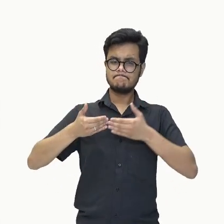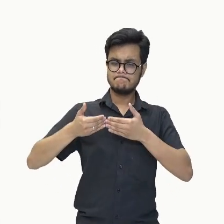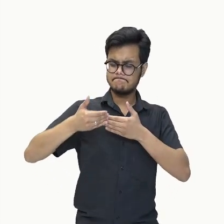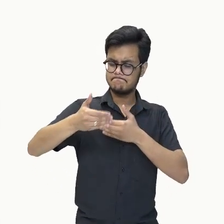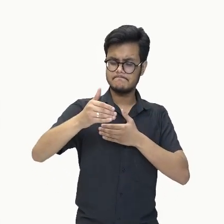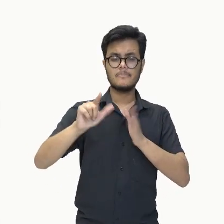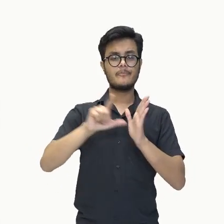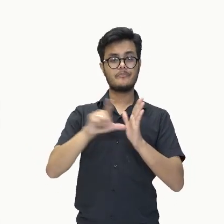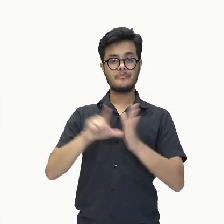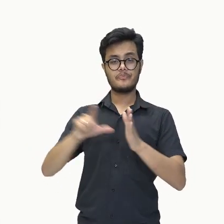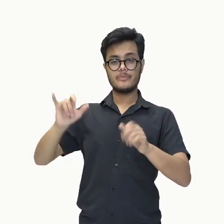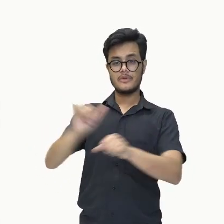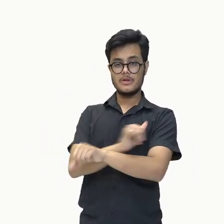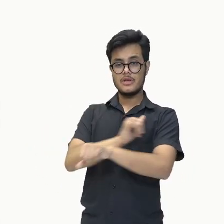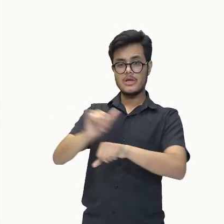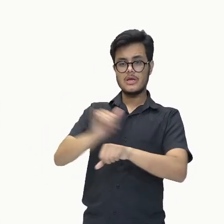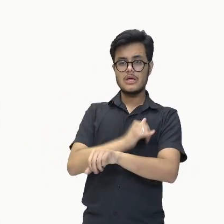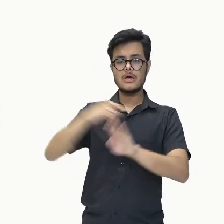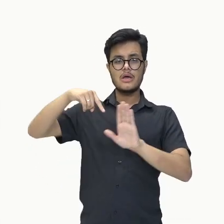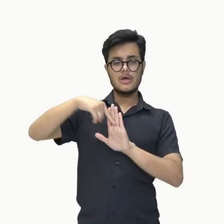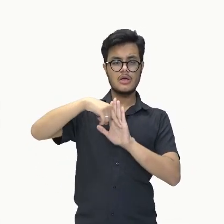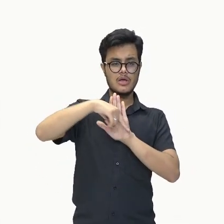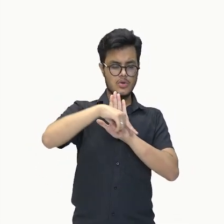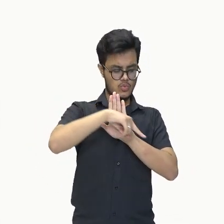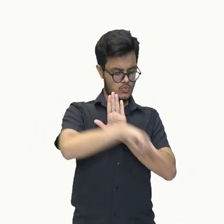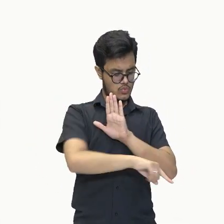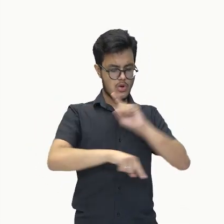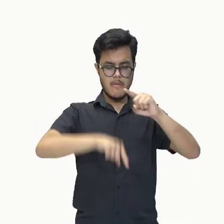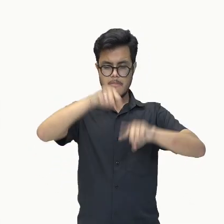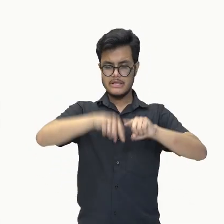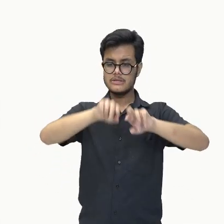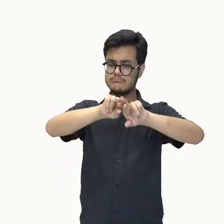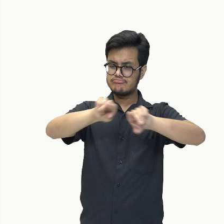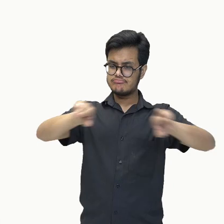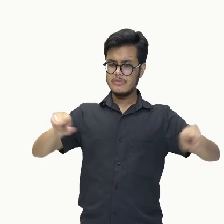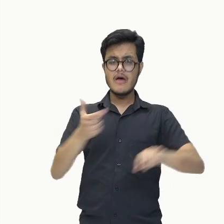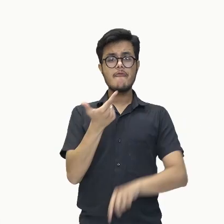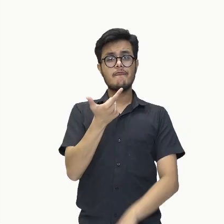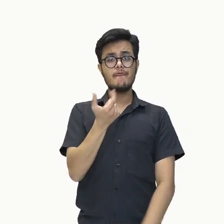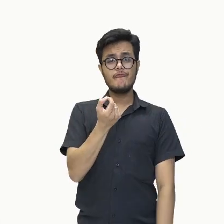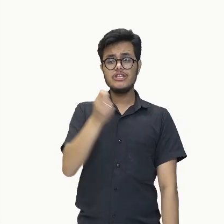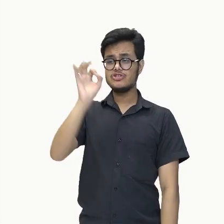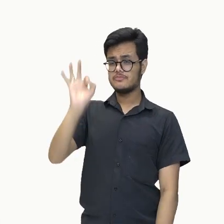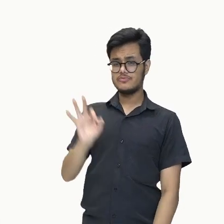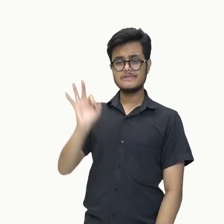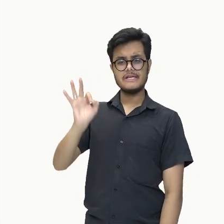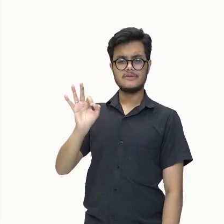vendas no início do ano, uma loja de departamentos